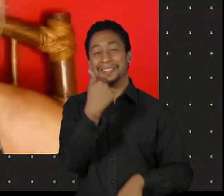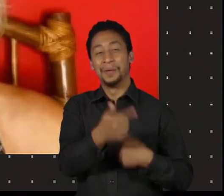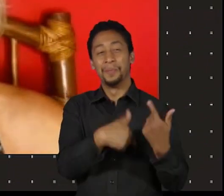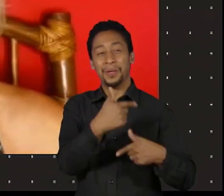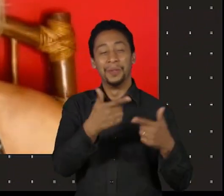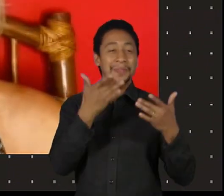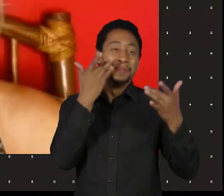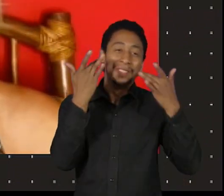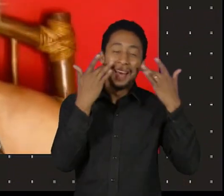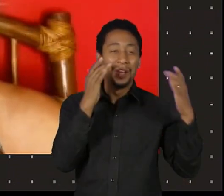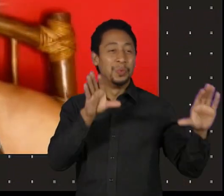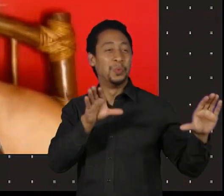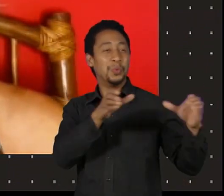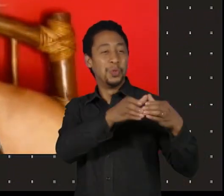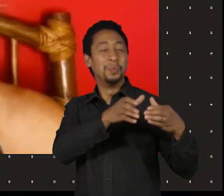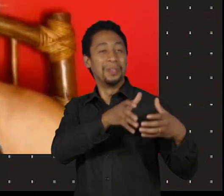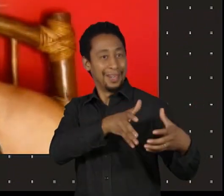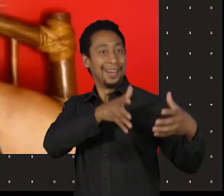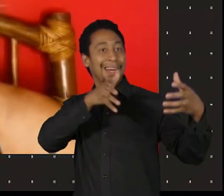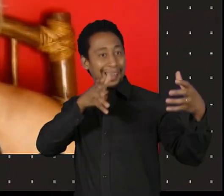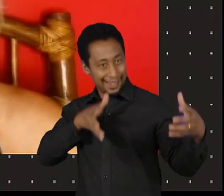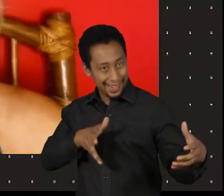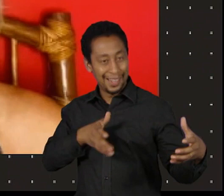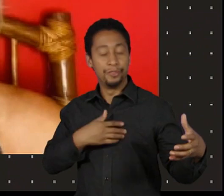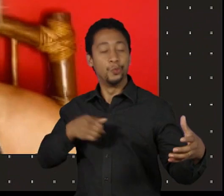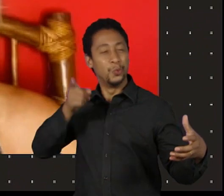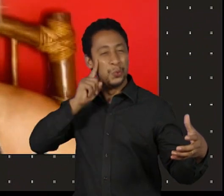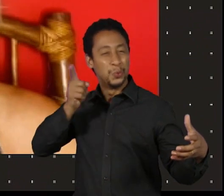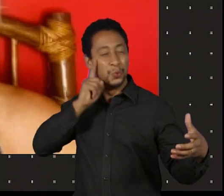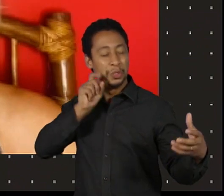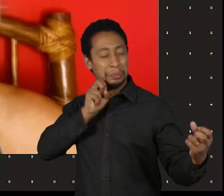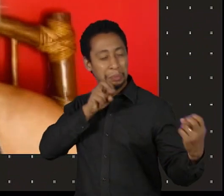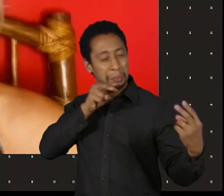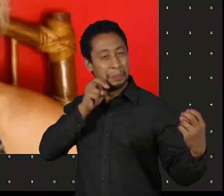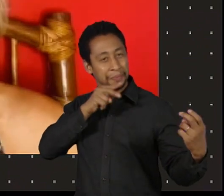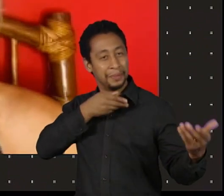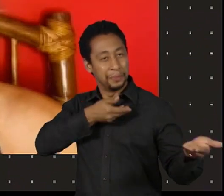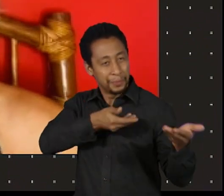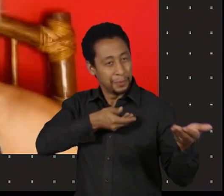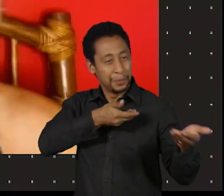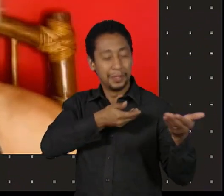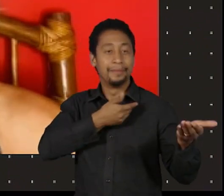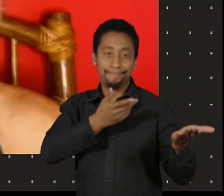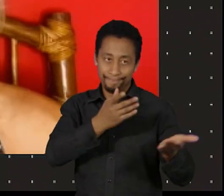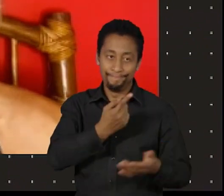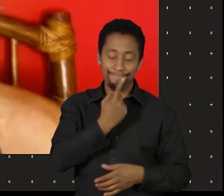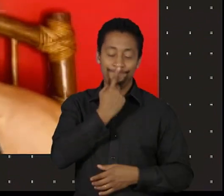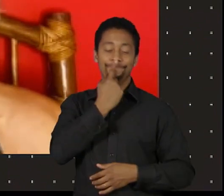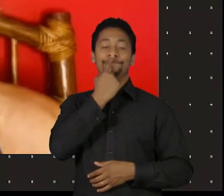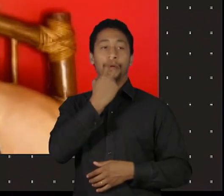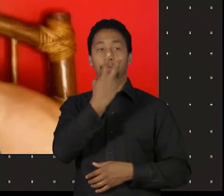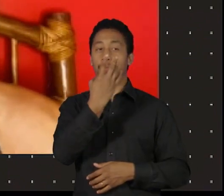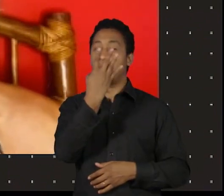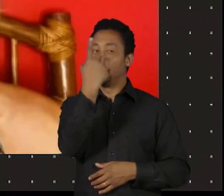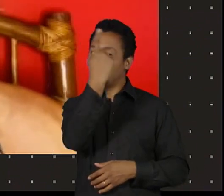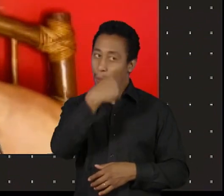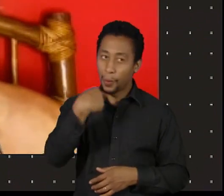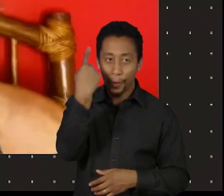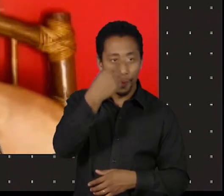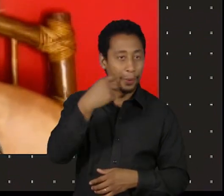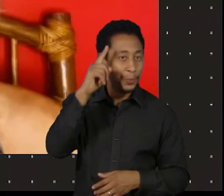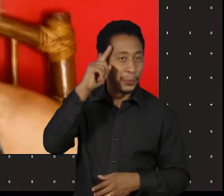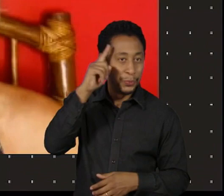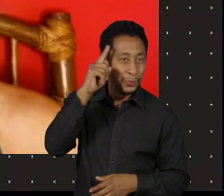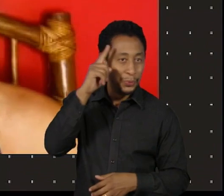grupo grande, e então tínhamos um convívio bastante intenso, né? 24 horas por dia, de noite de